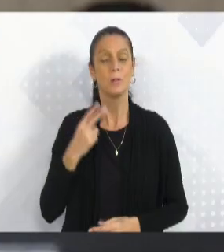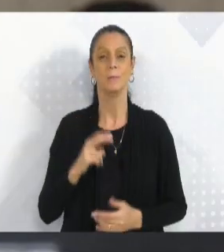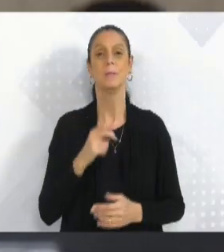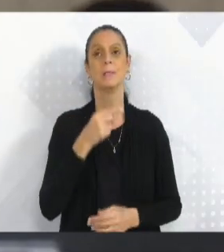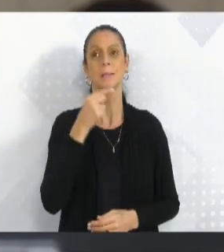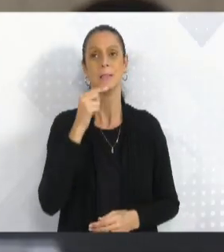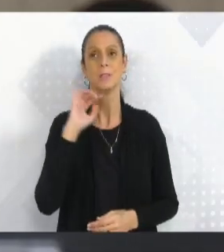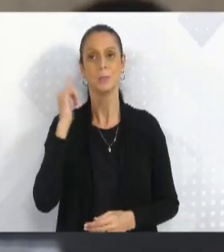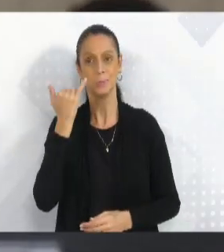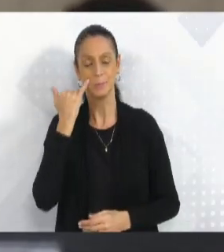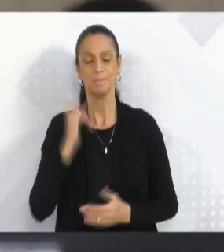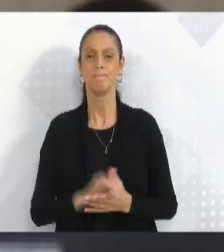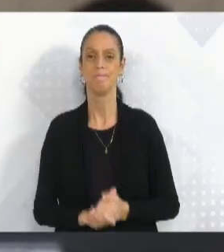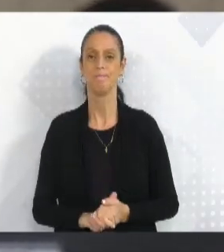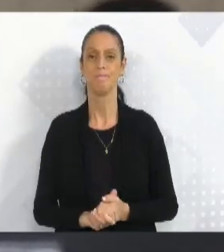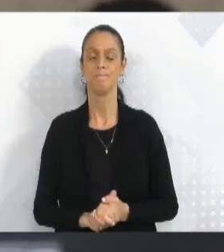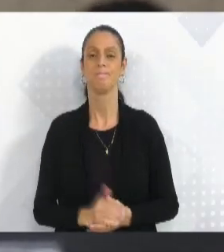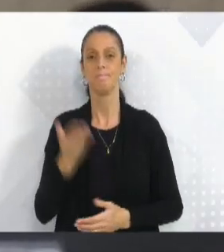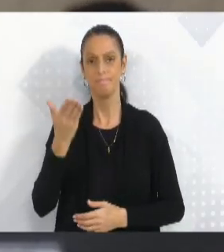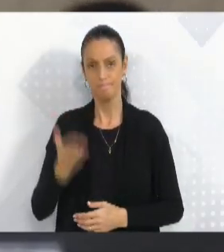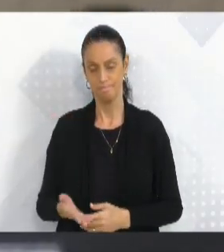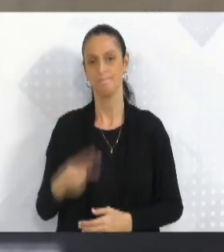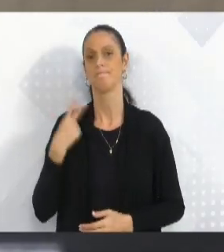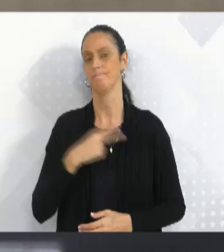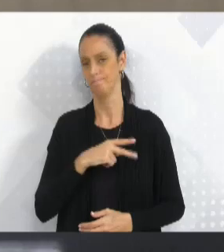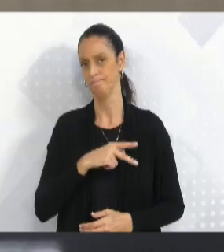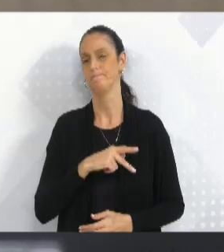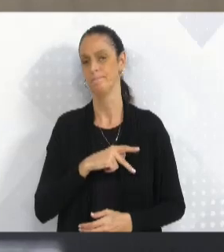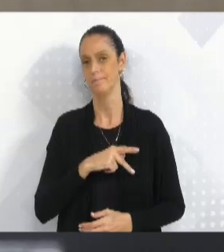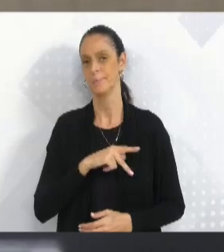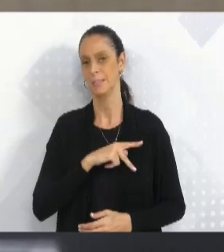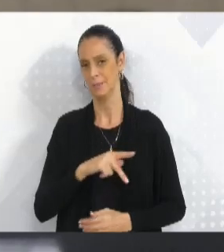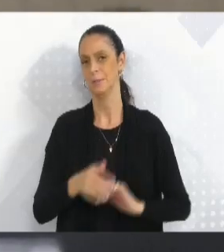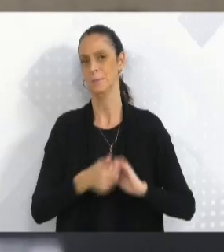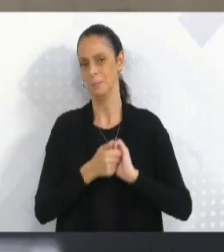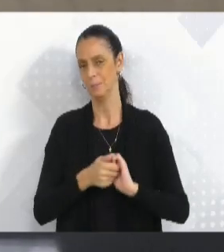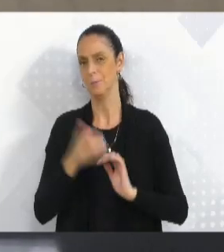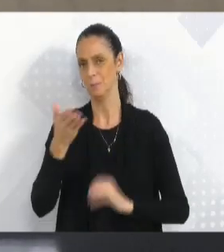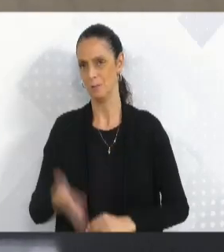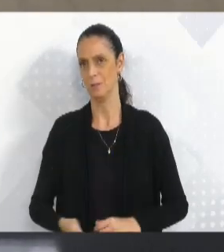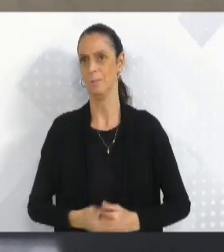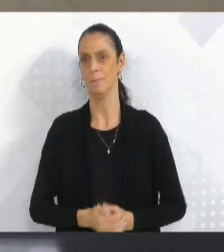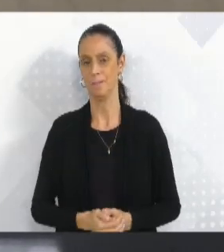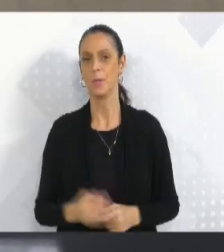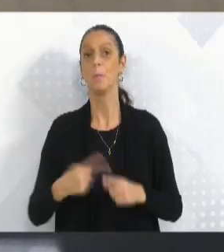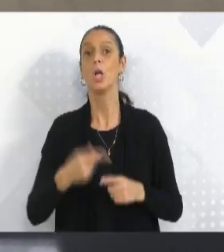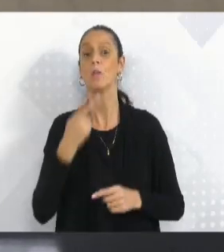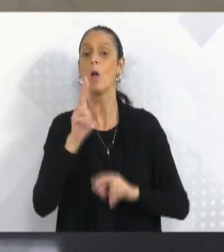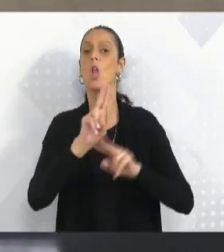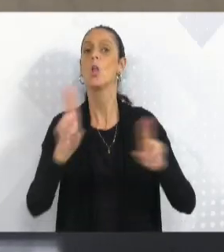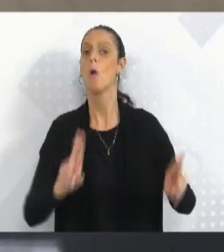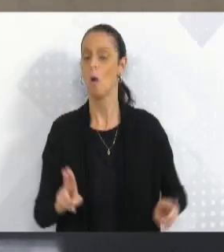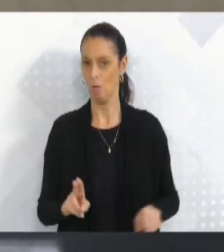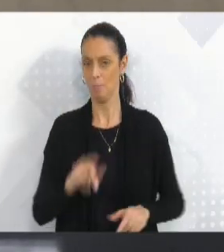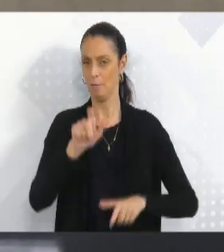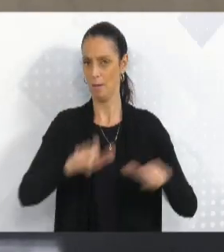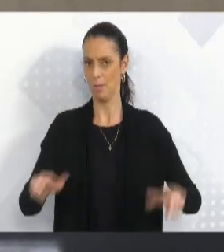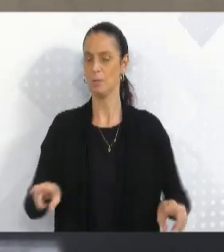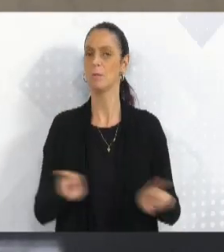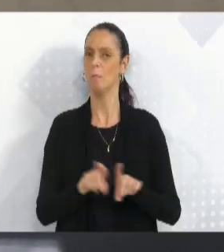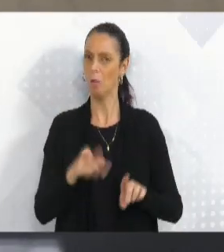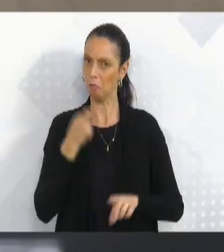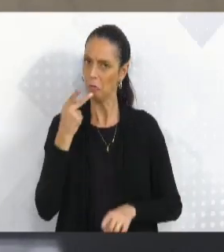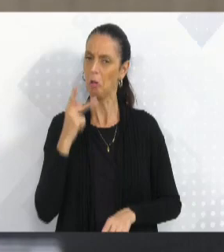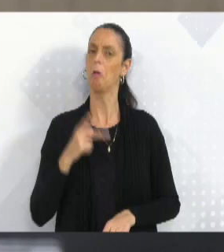Presidente Almir Eu quero parabéns a porquebrar a espiral do Silêncio dá nome aos bois e falar algumas verdades aí na Tribuna